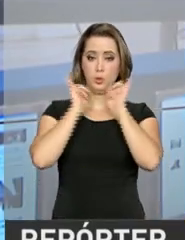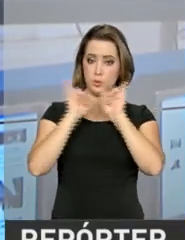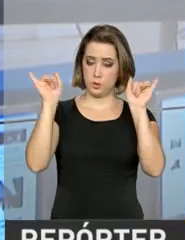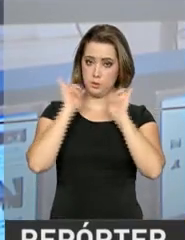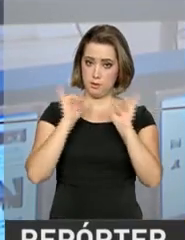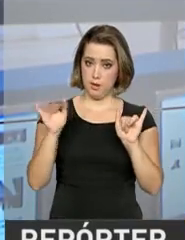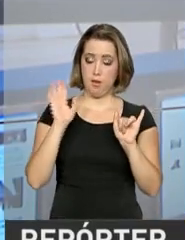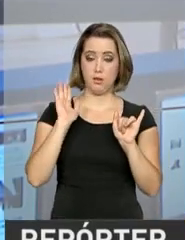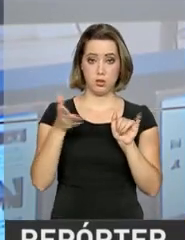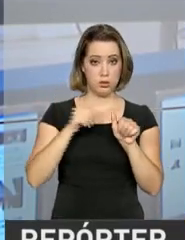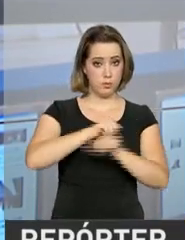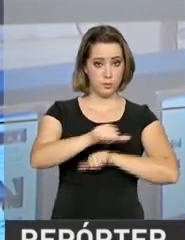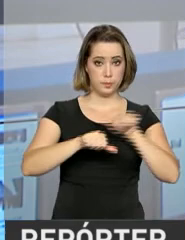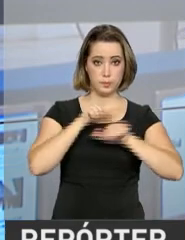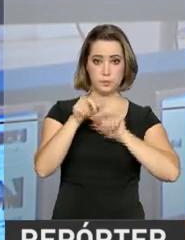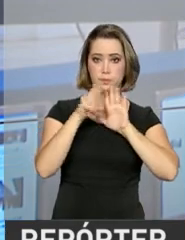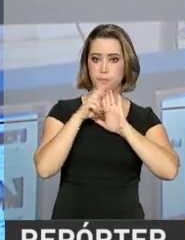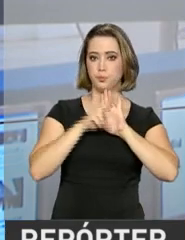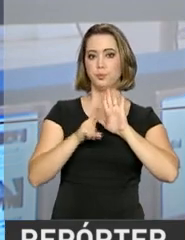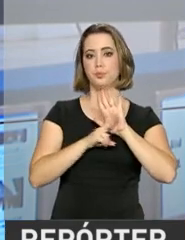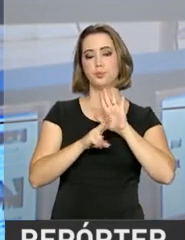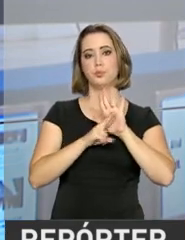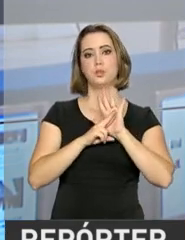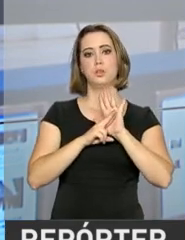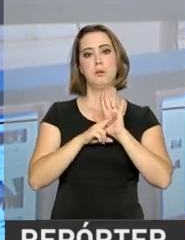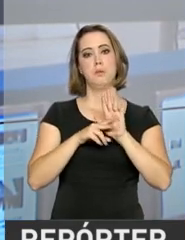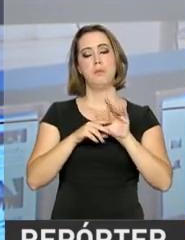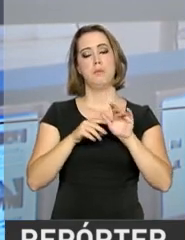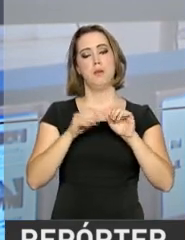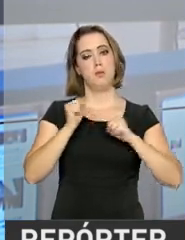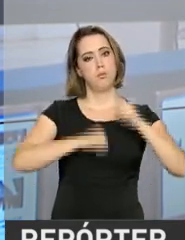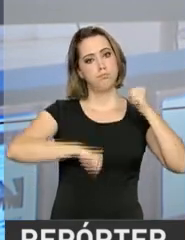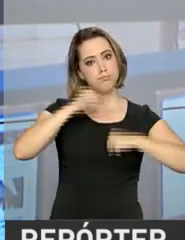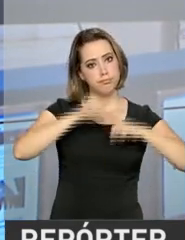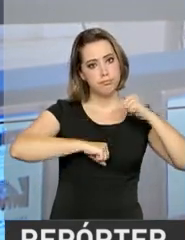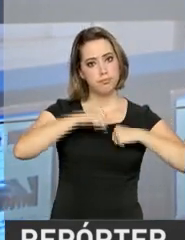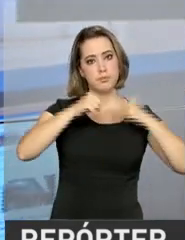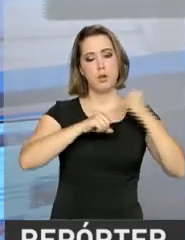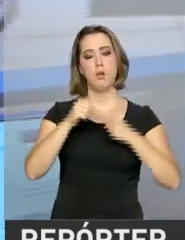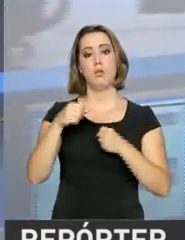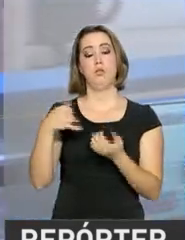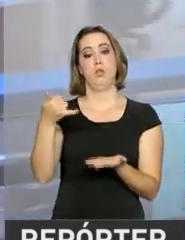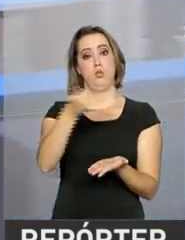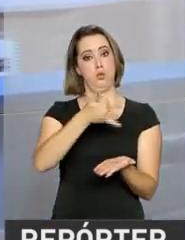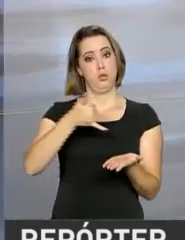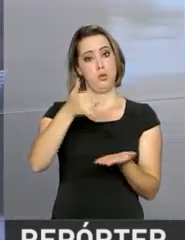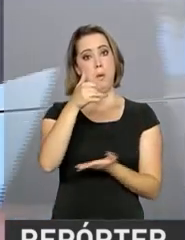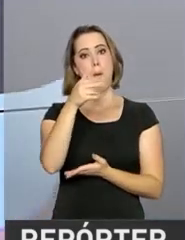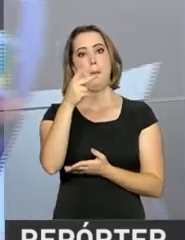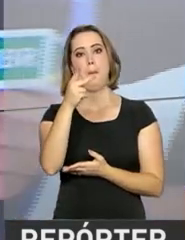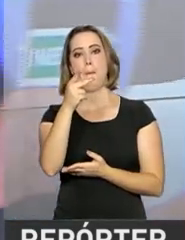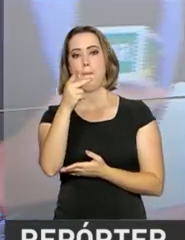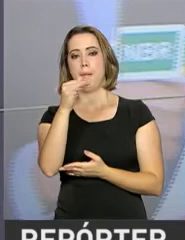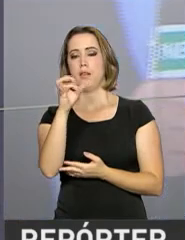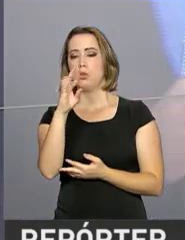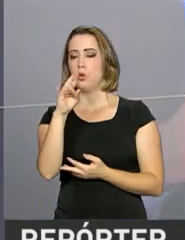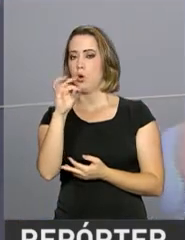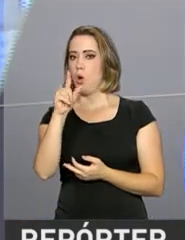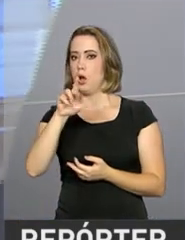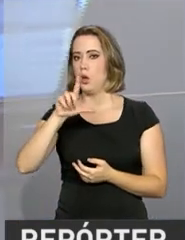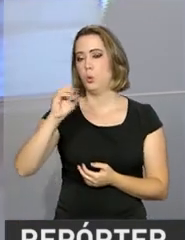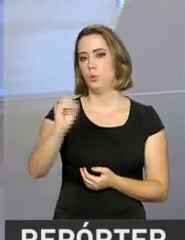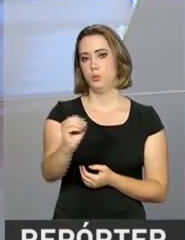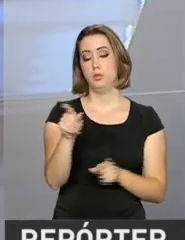anunciadas agora pouco mudanças nas regras para produção de petróleo e gás o repórter nem pereira tem ao vivo informações sobre